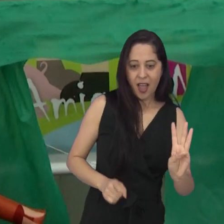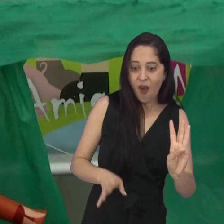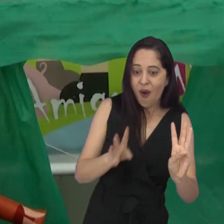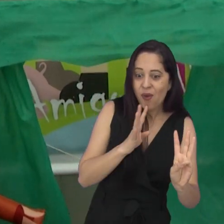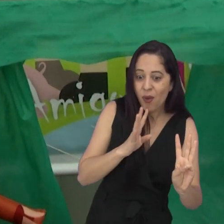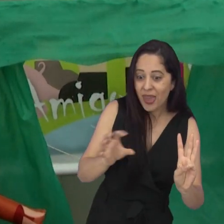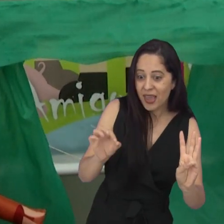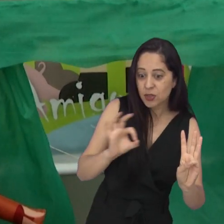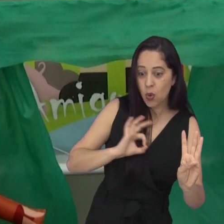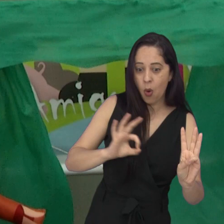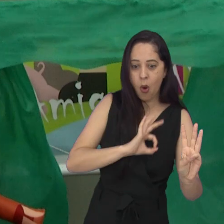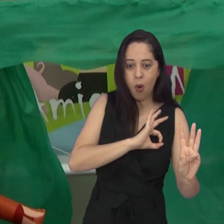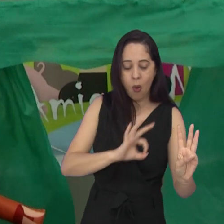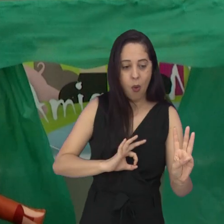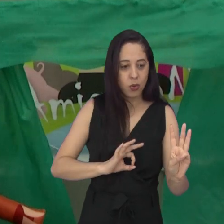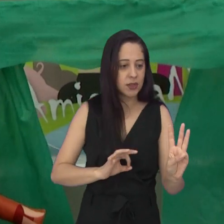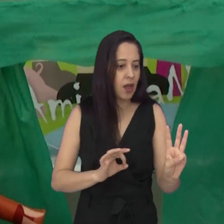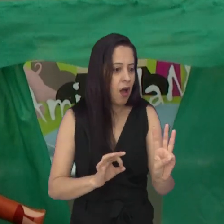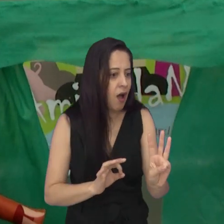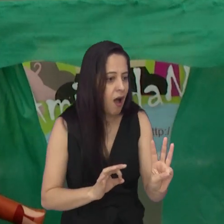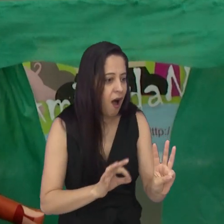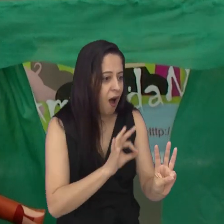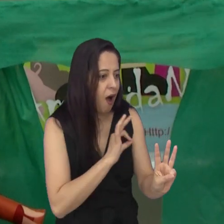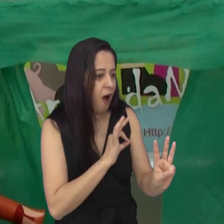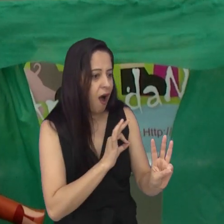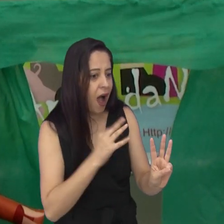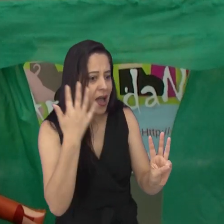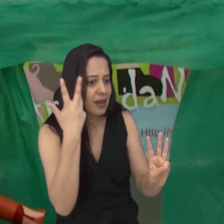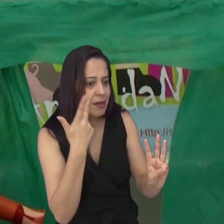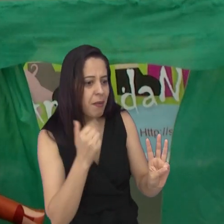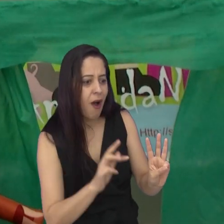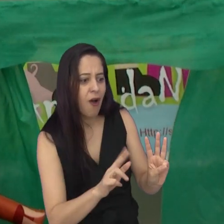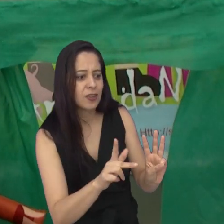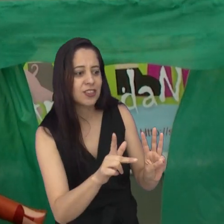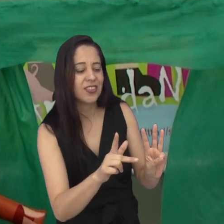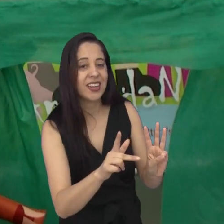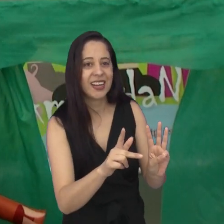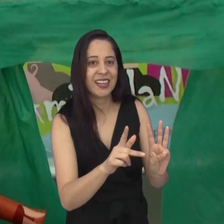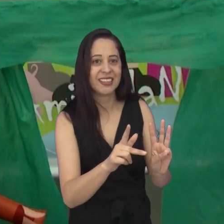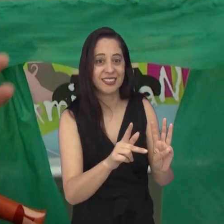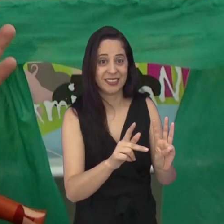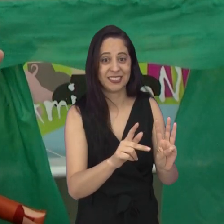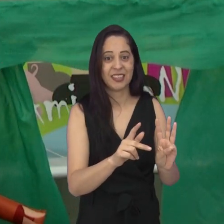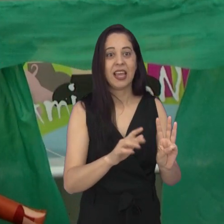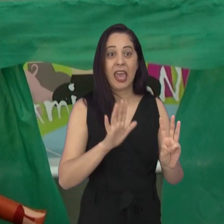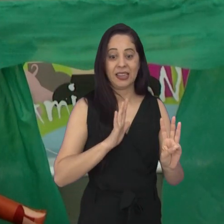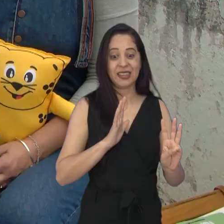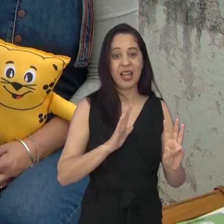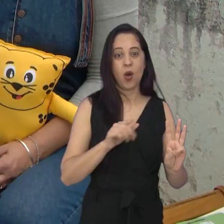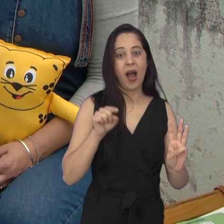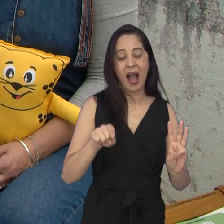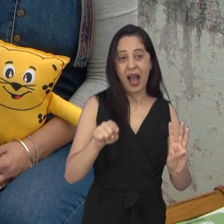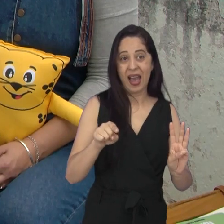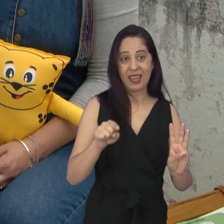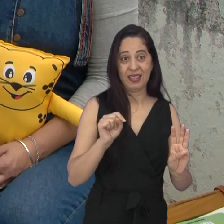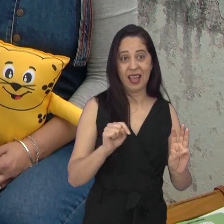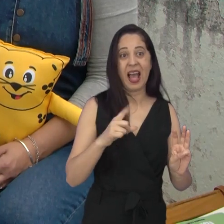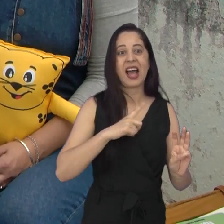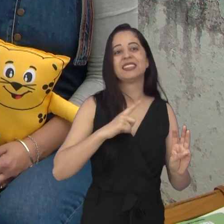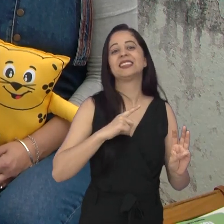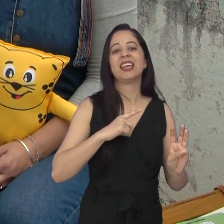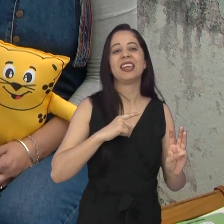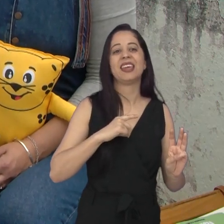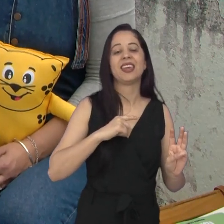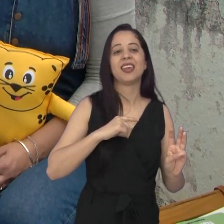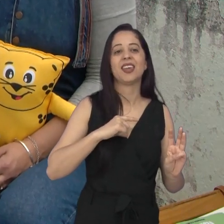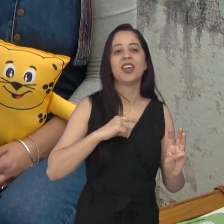né? Mas aí eu faço adentro, né, de outras histórias que a Edu fala totalmente dos animais. Então, é